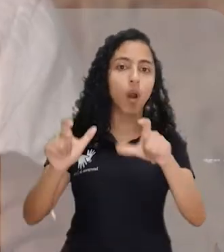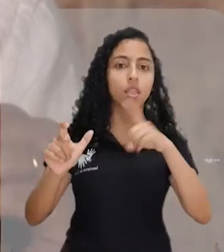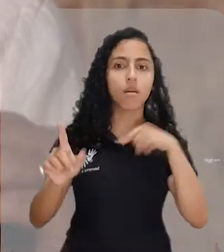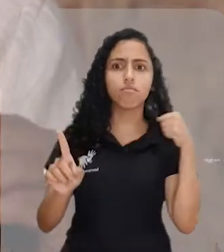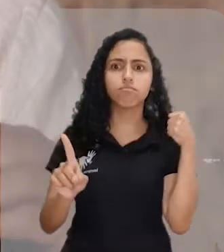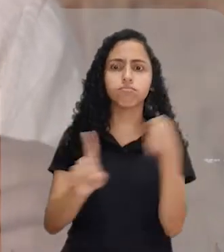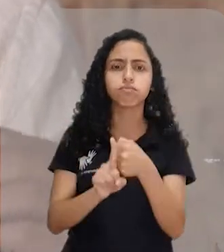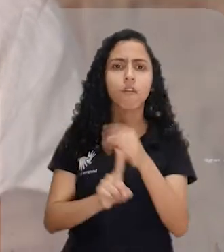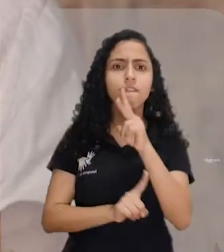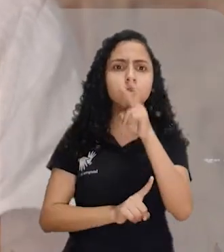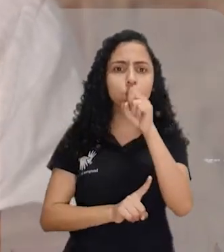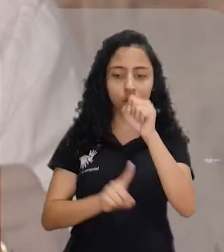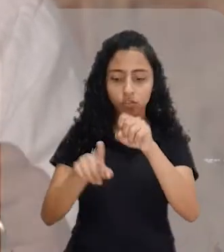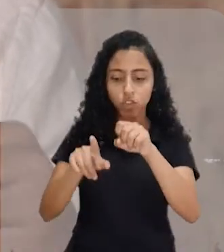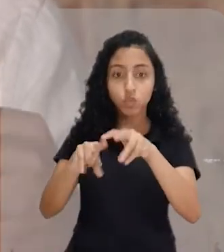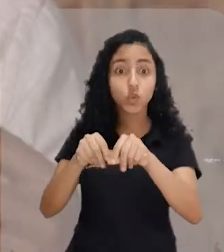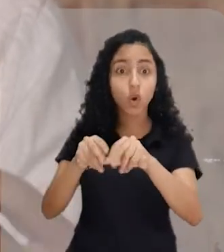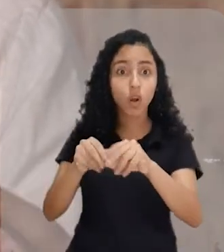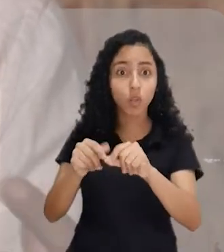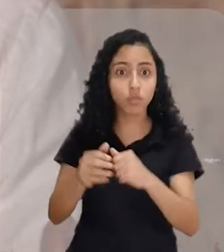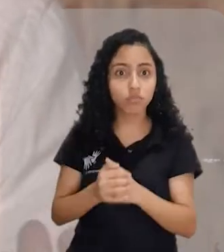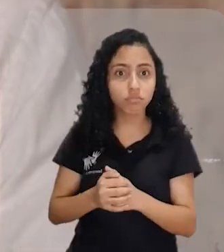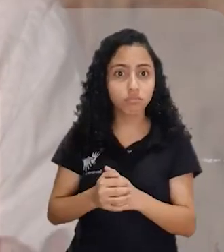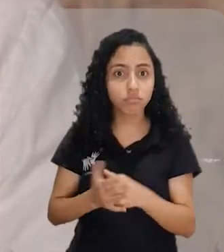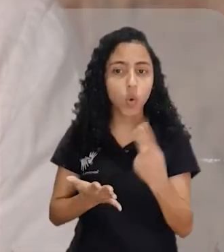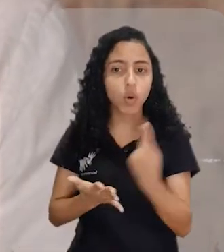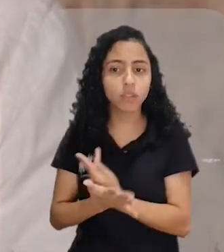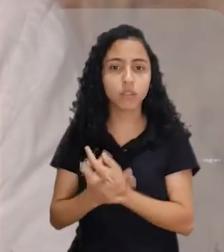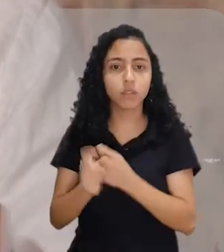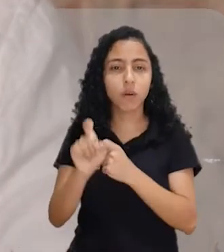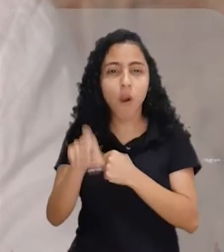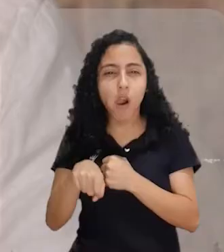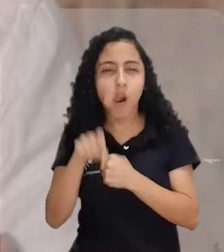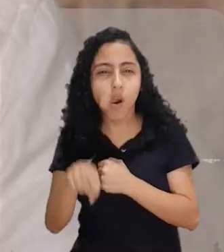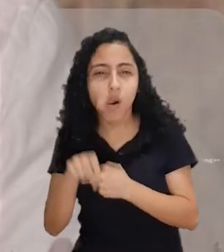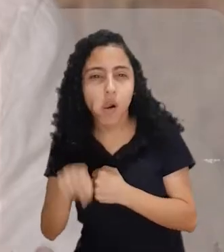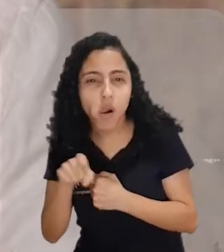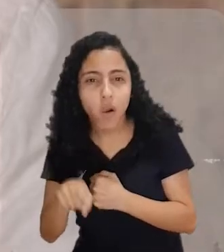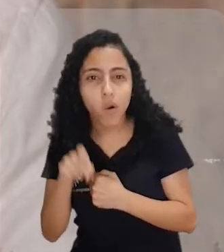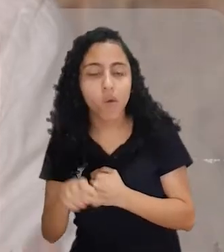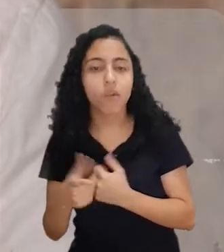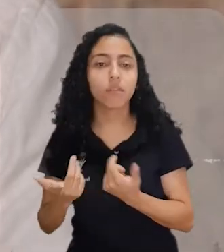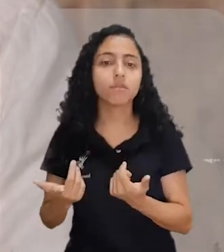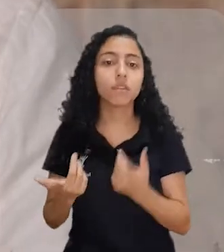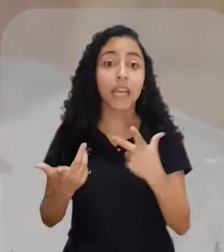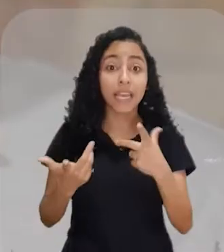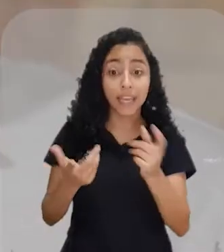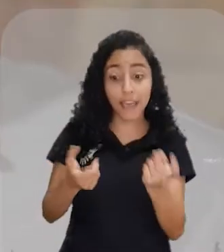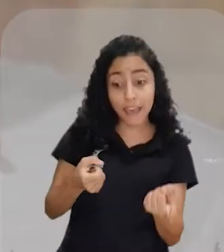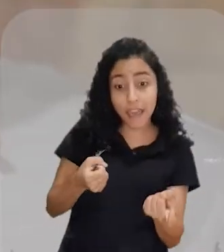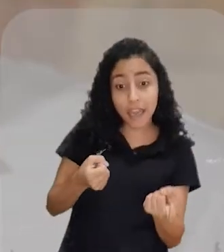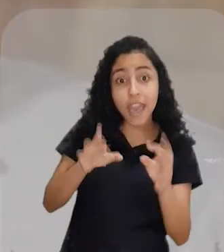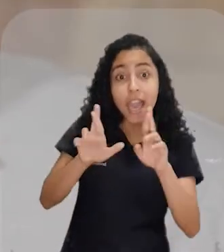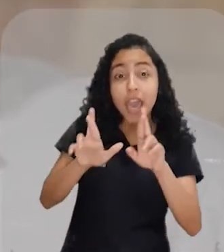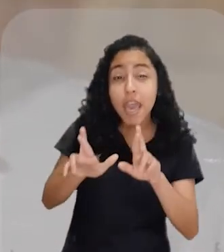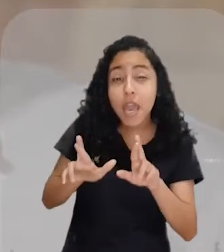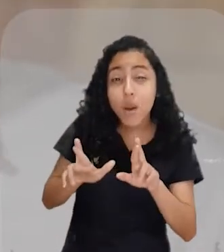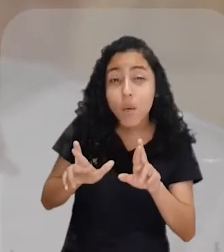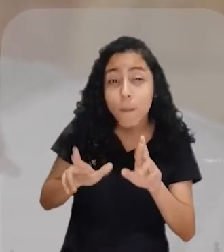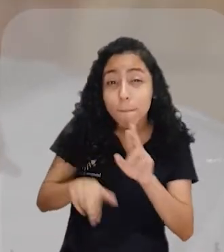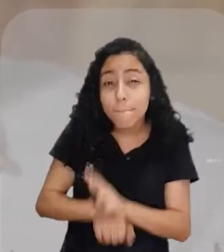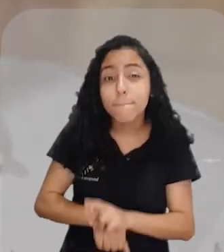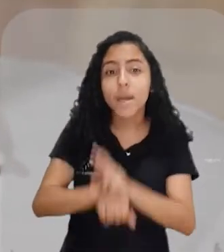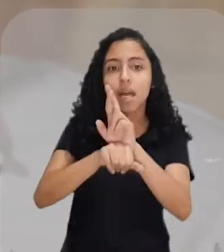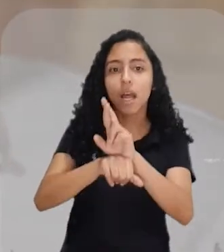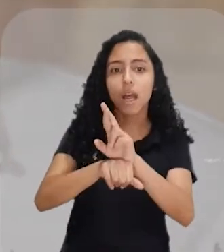Então, alguma área que sofreu um processo de impacto muito forte no solo, por exemplo, uma atividade de mineração, e aí o projeto